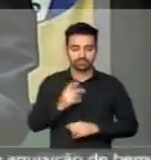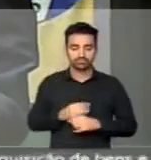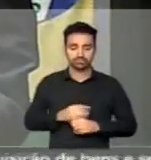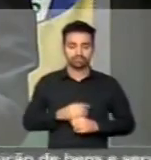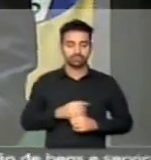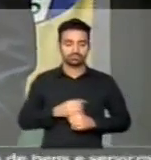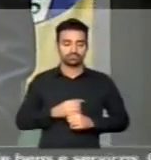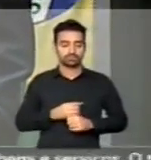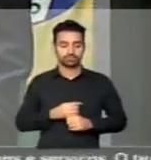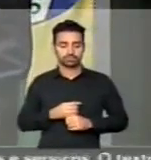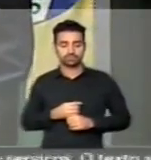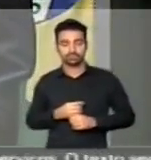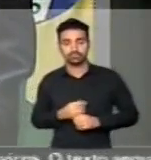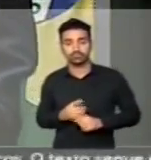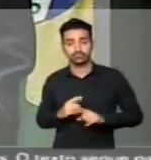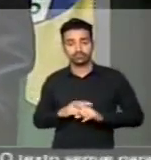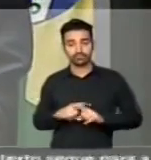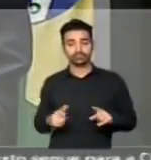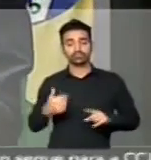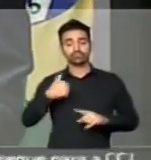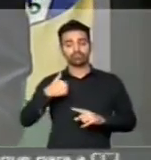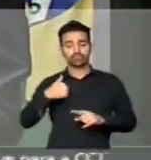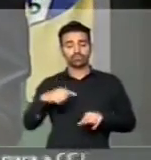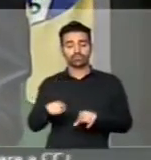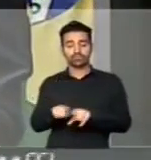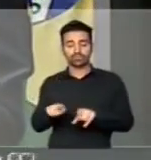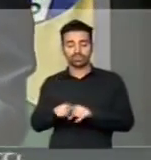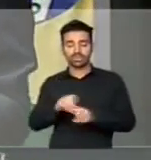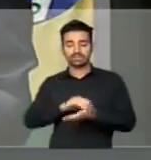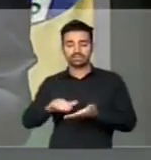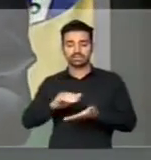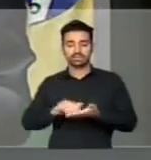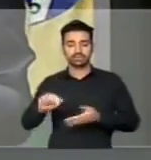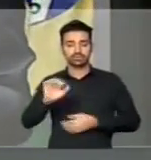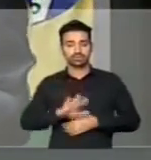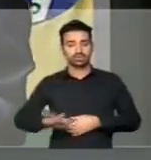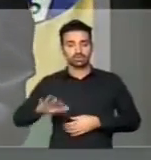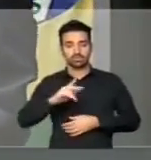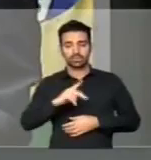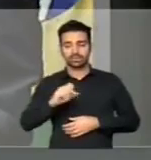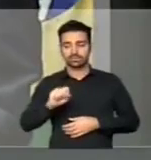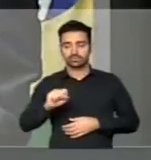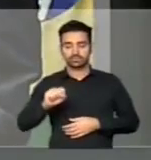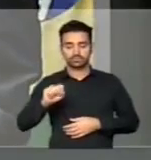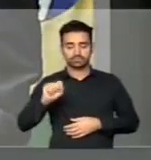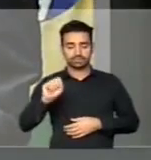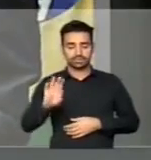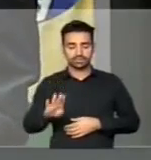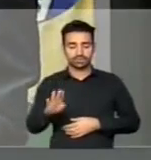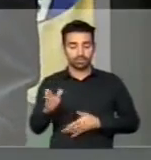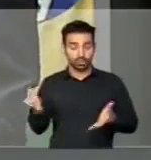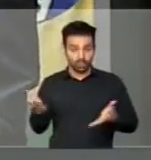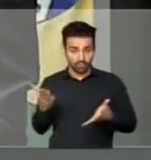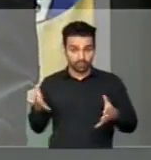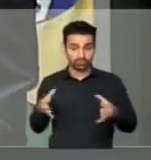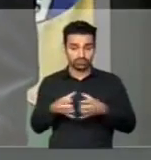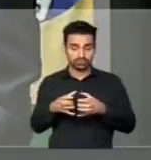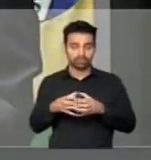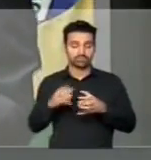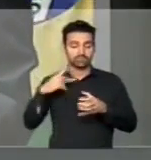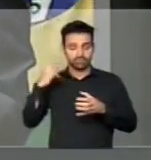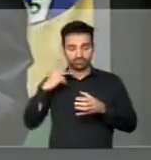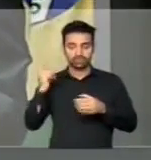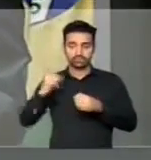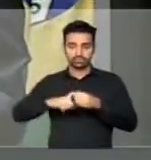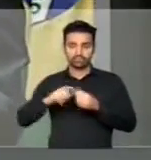o faço também na condição de secretário-geral do PSDB. Hoje, o nosso partido integra o governo